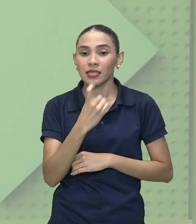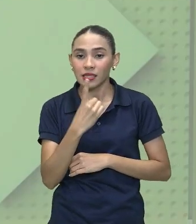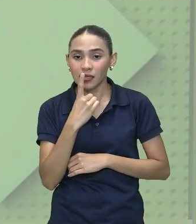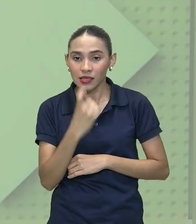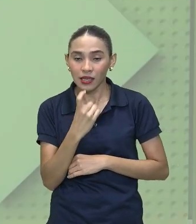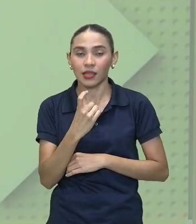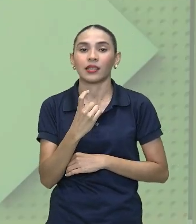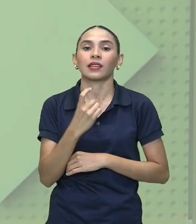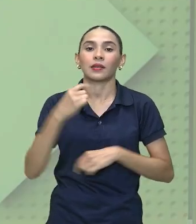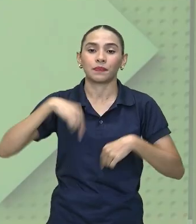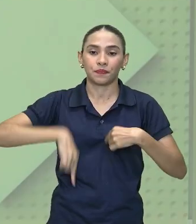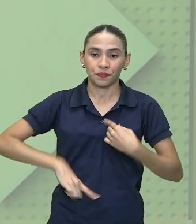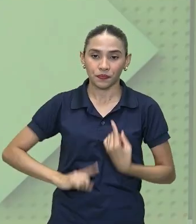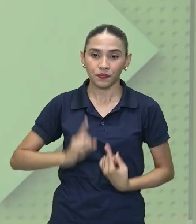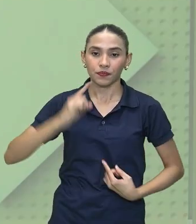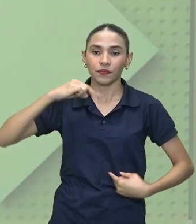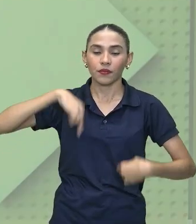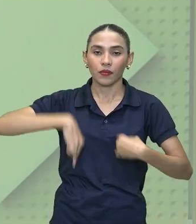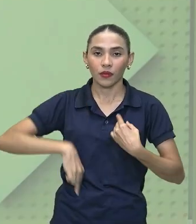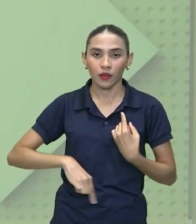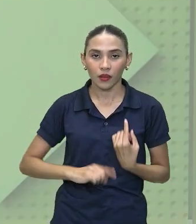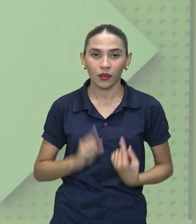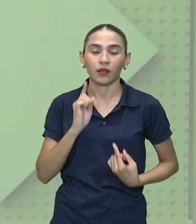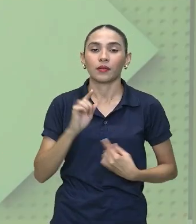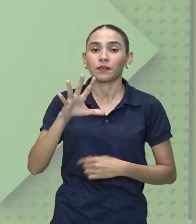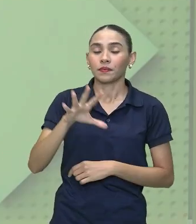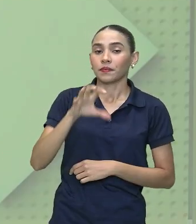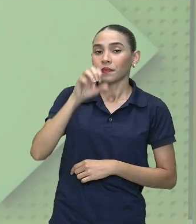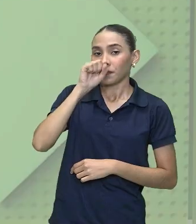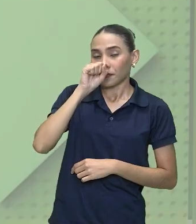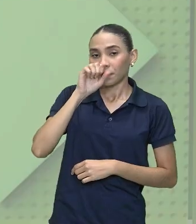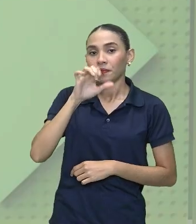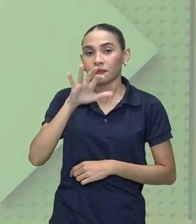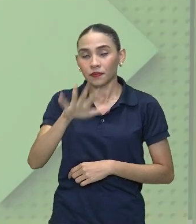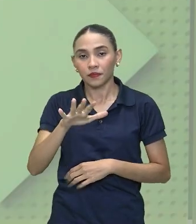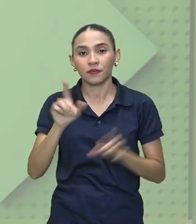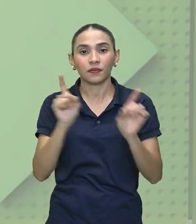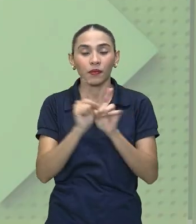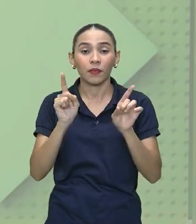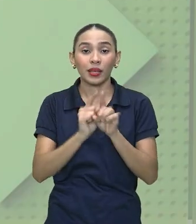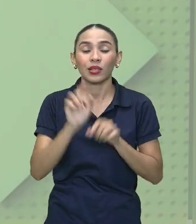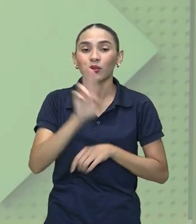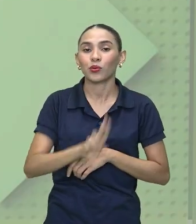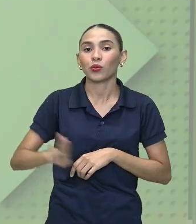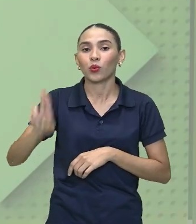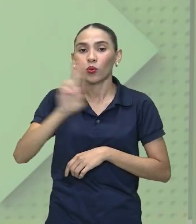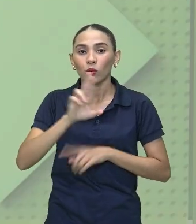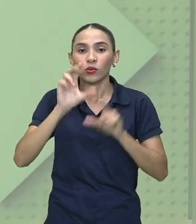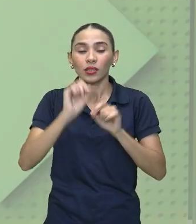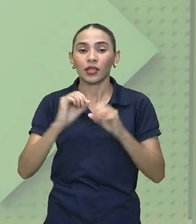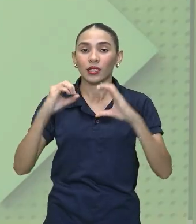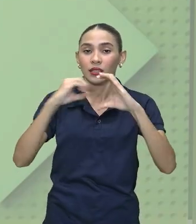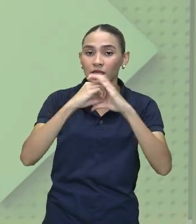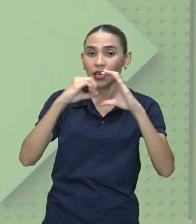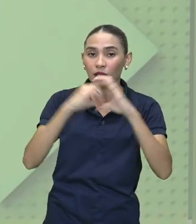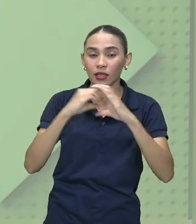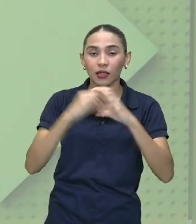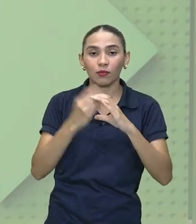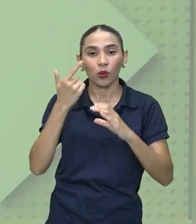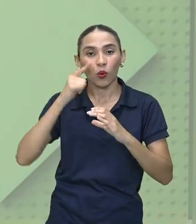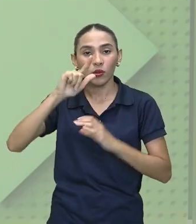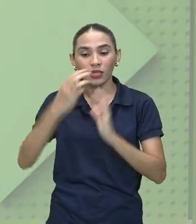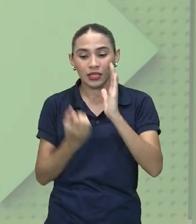estão transportando gases respiratórios, certo? E ele utiliza essas hemácias para formar